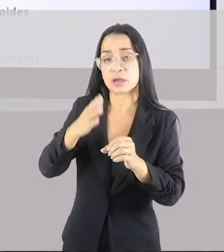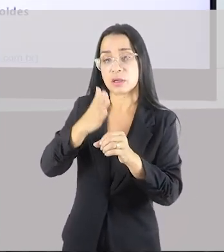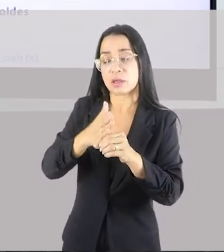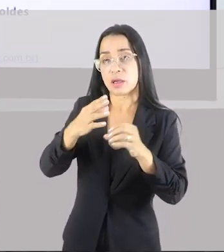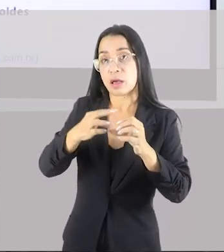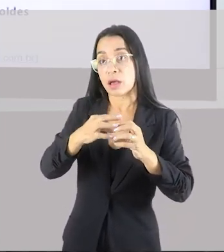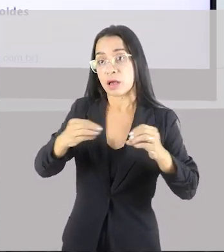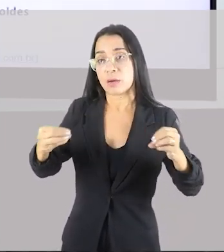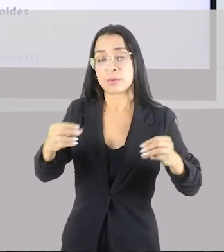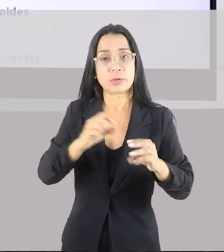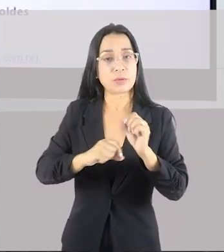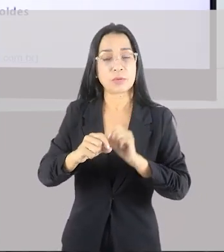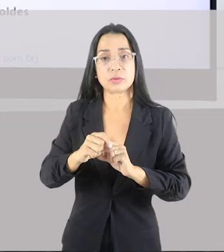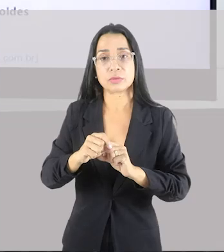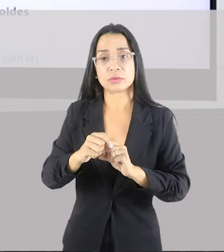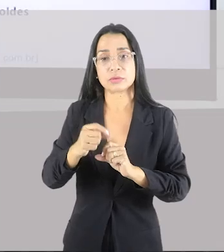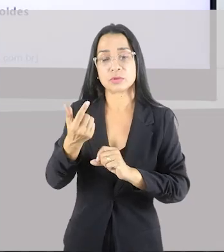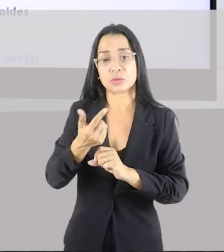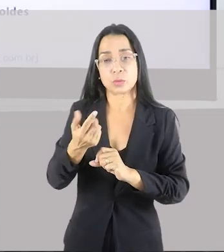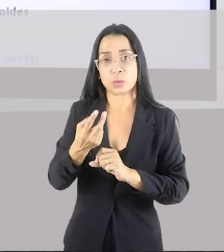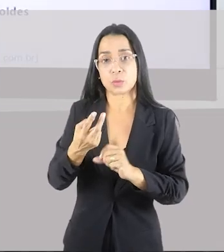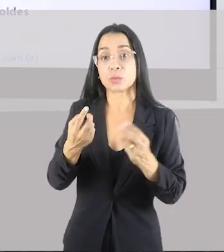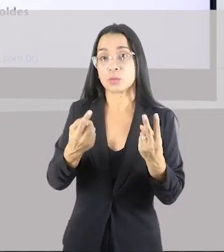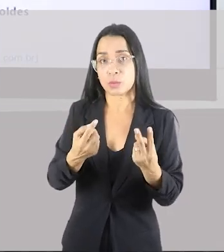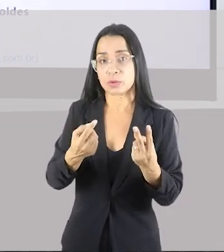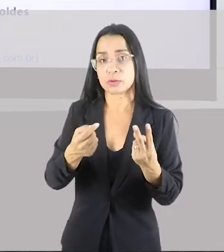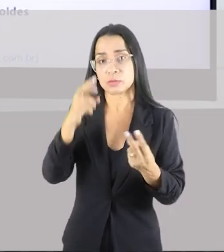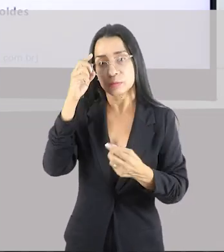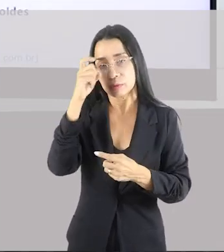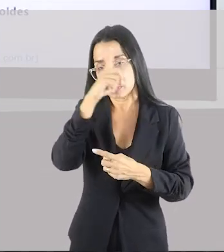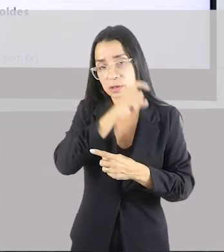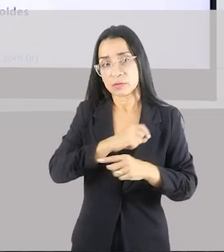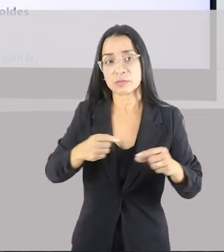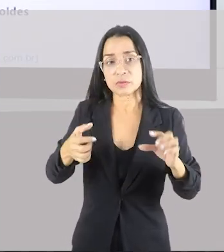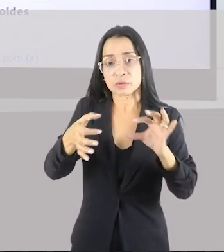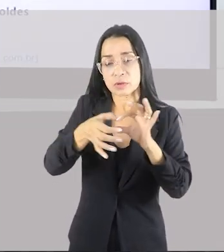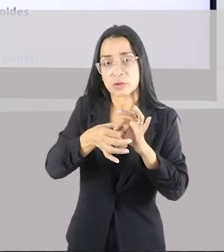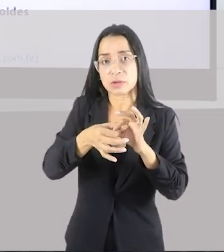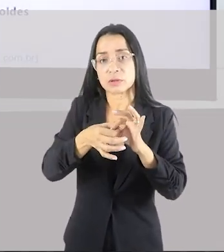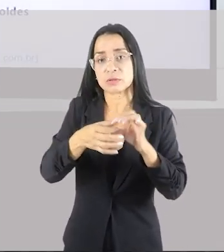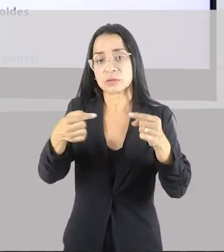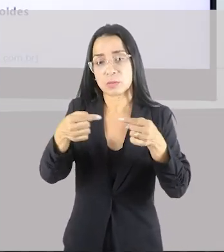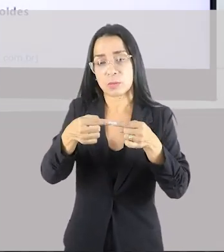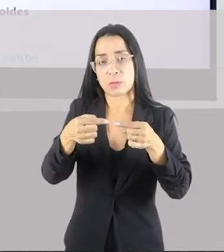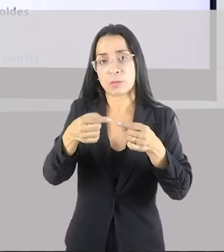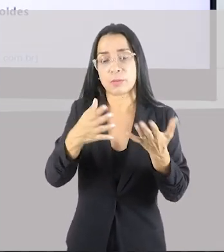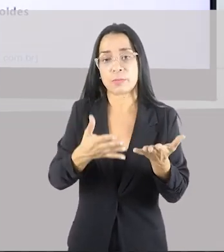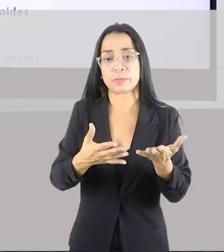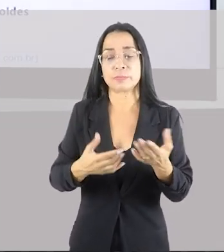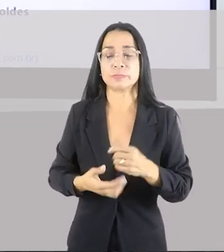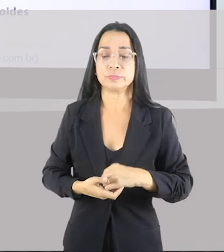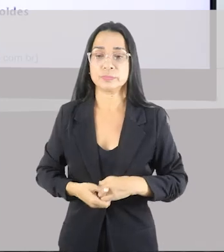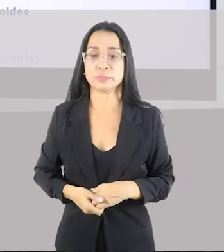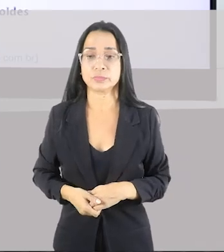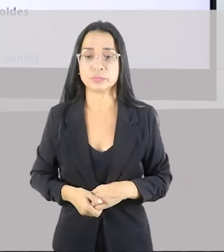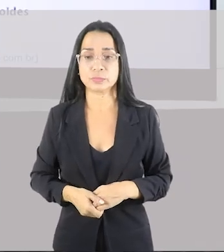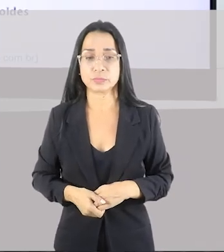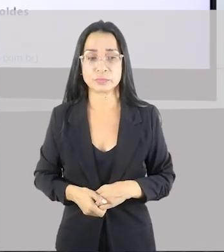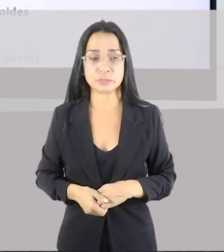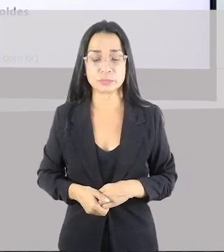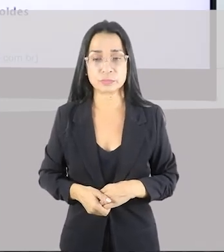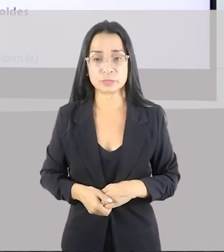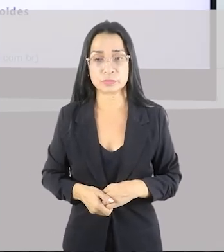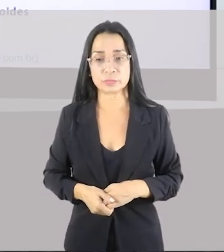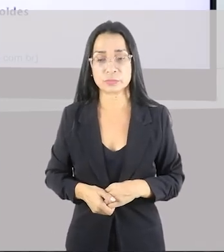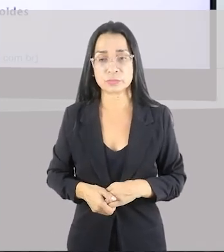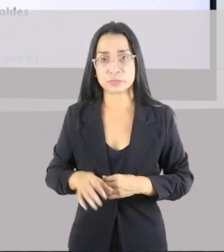isso não é difícil aí você associar, tá bom? Então, meiose 1, espermatócito 1. Meiose 2, espermatócito